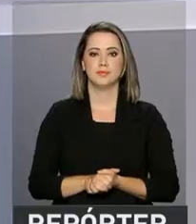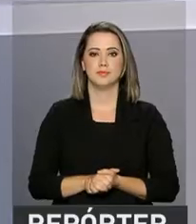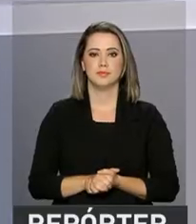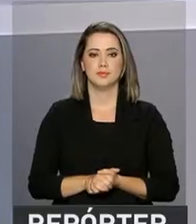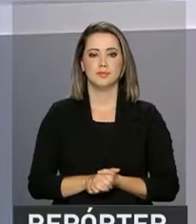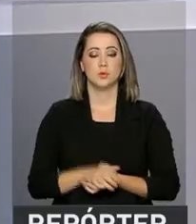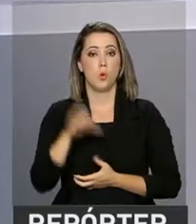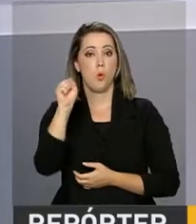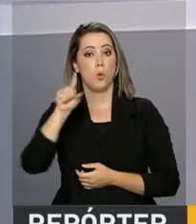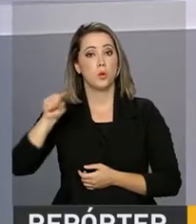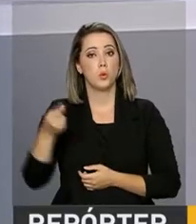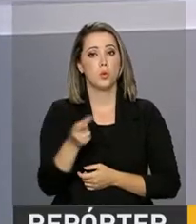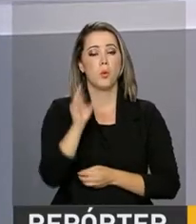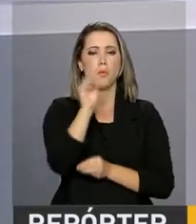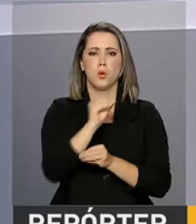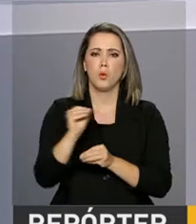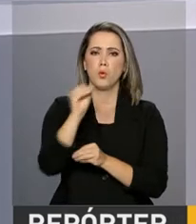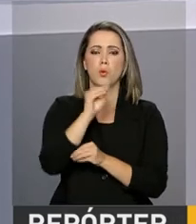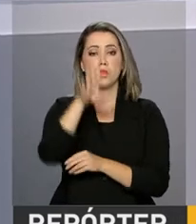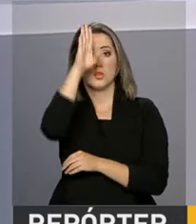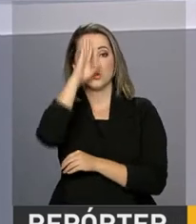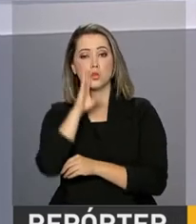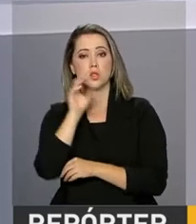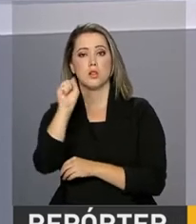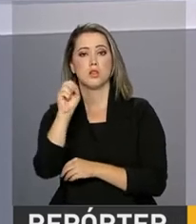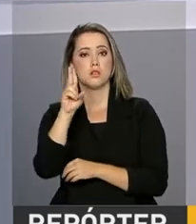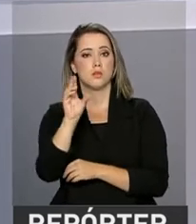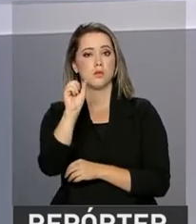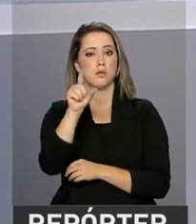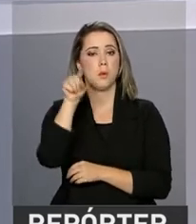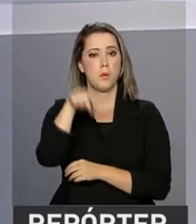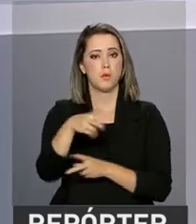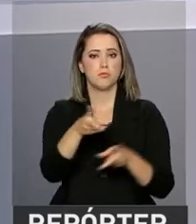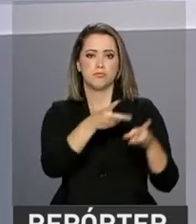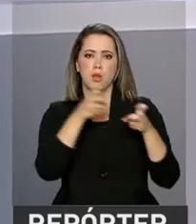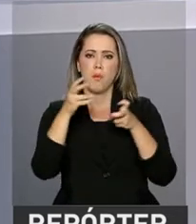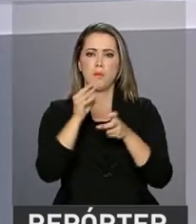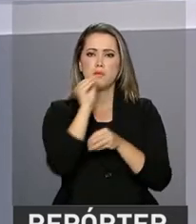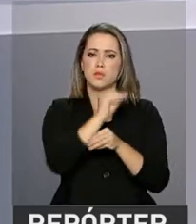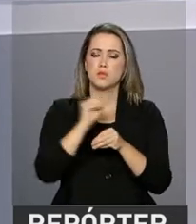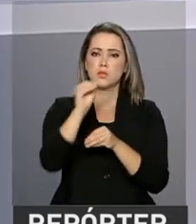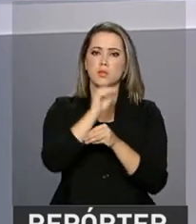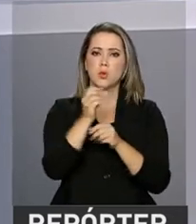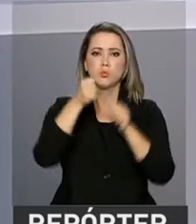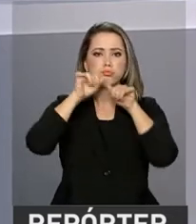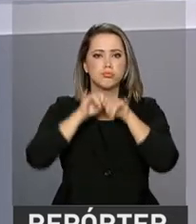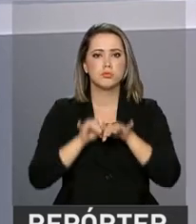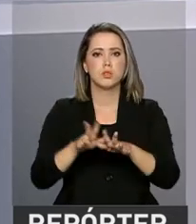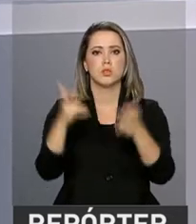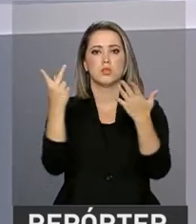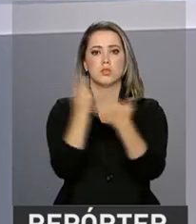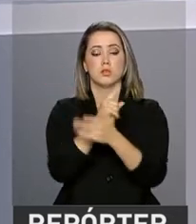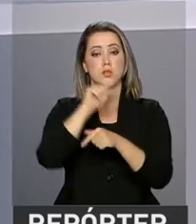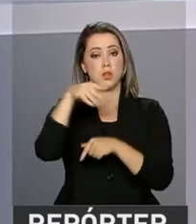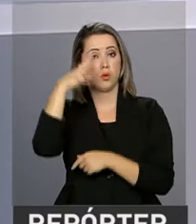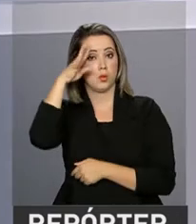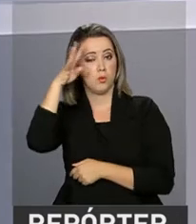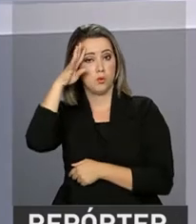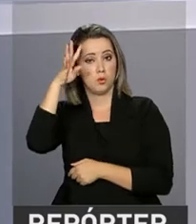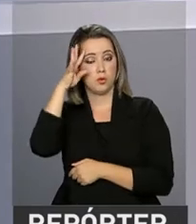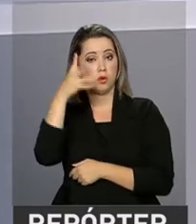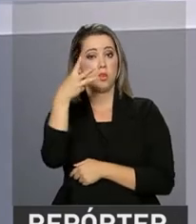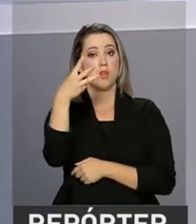8 mil procedimentos gratuitos pelo sus é essa é a previsão de atendimento do mutirão que acontece na próxima quarta-feira